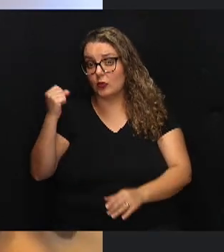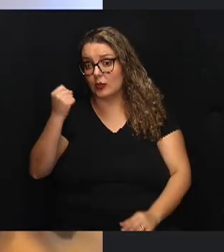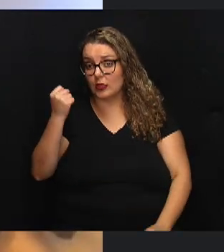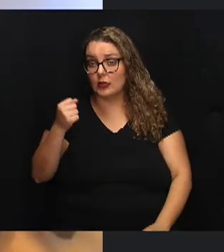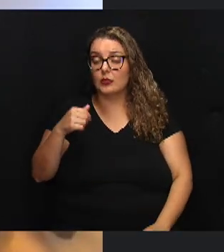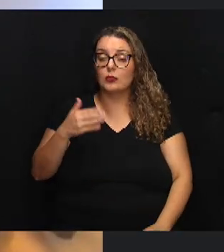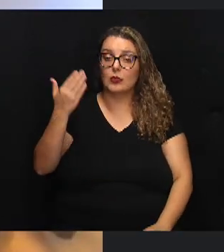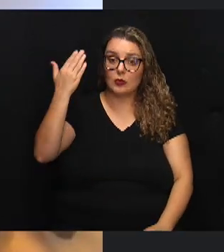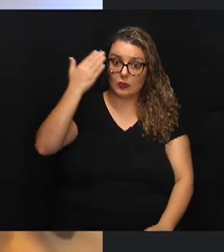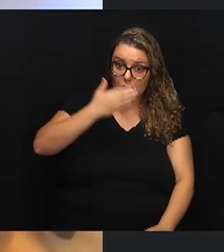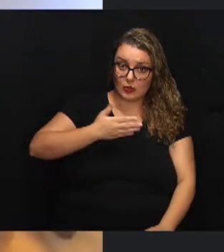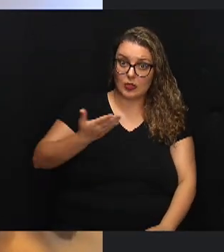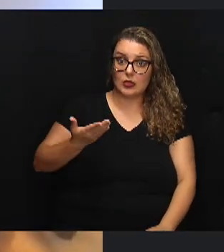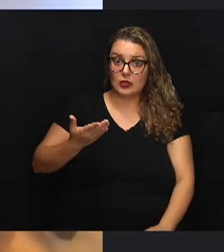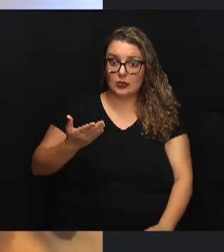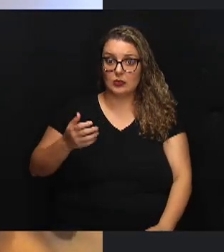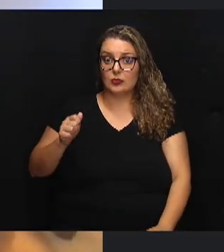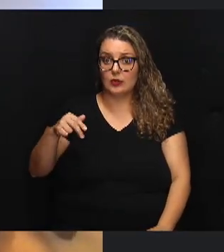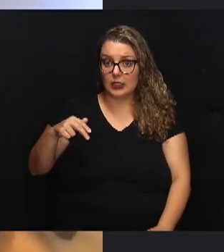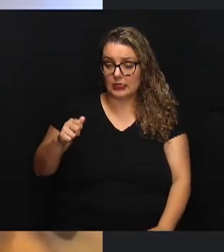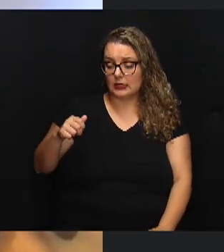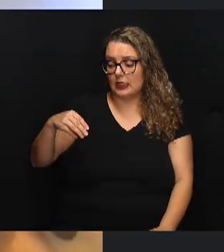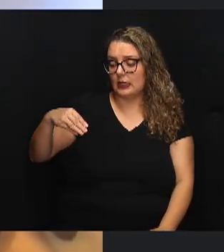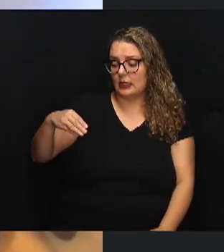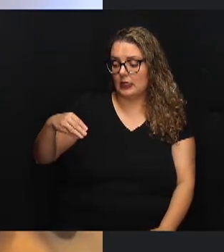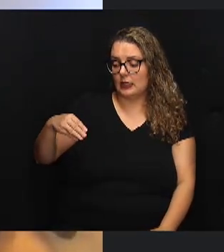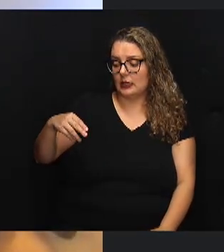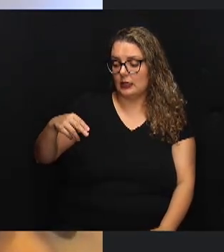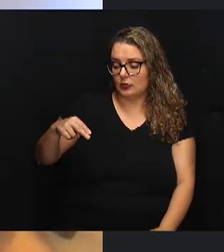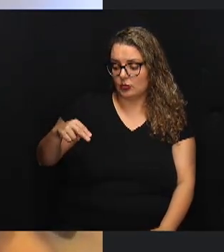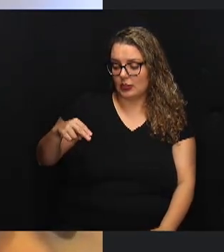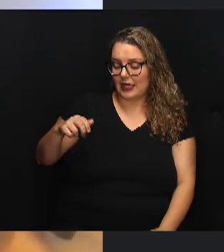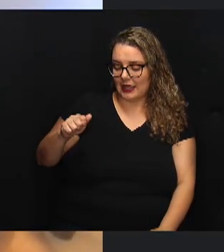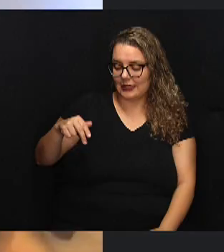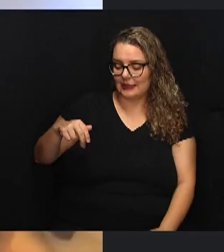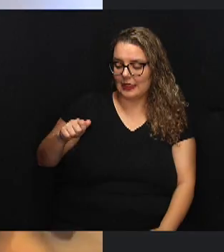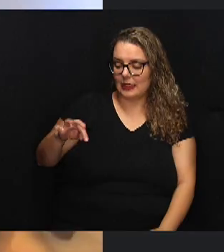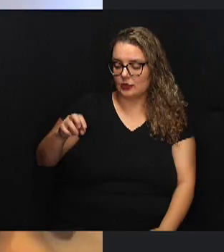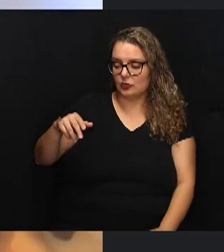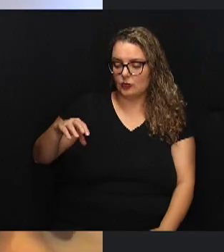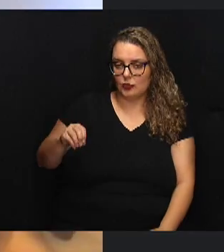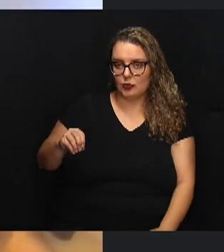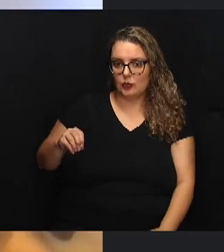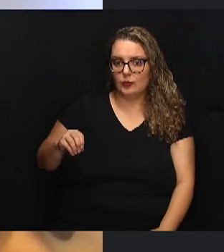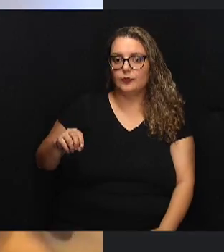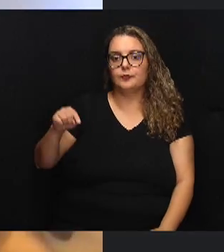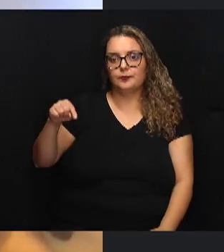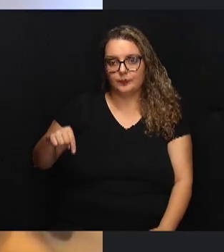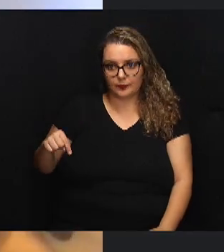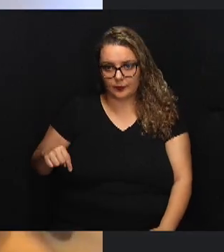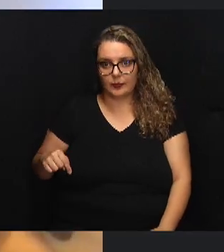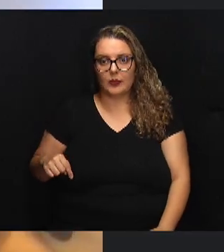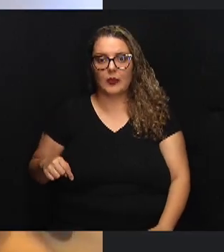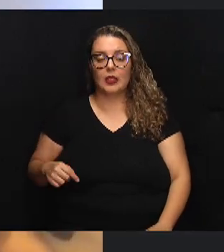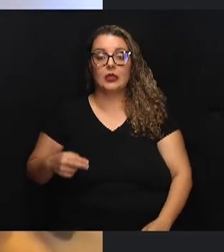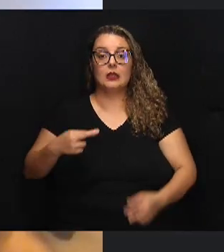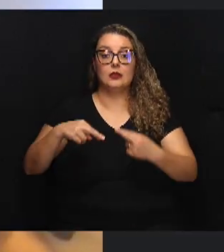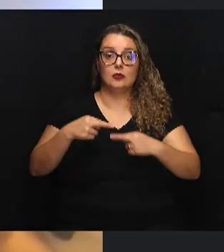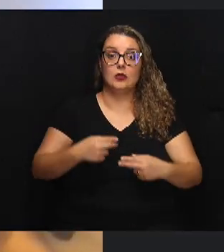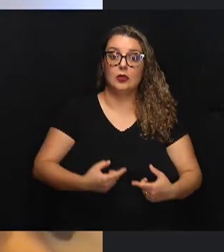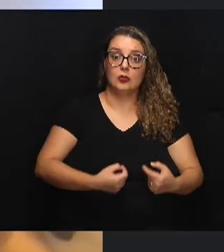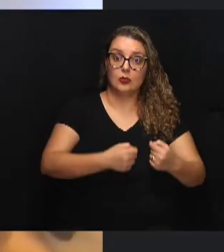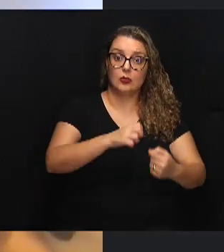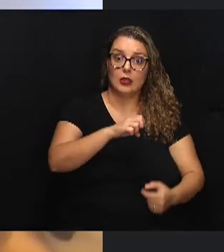evidência, né, através desse anatomopatológico, através dessa biópsia, que se trata de um adenocarcinoma, é importante